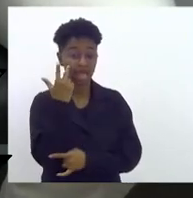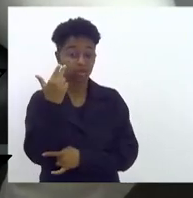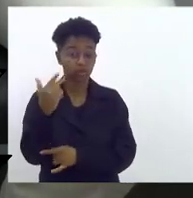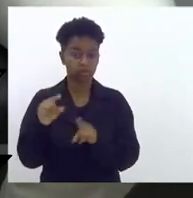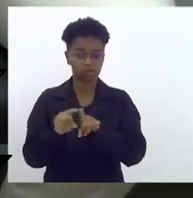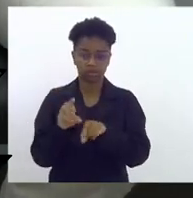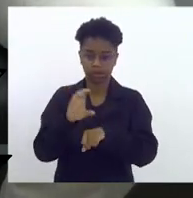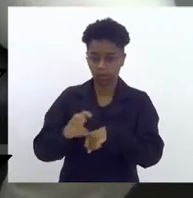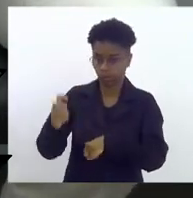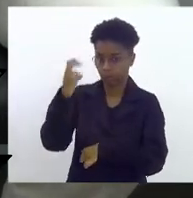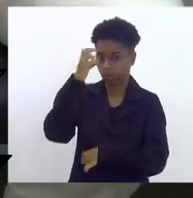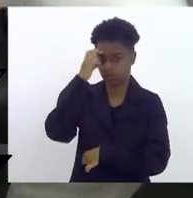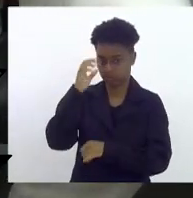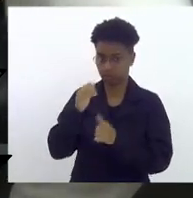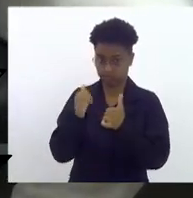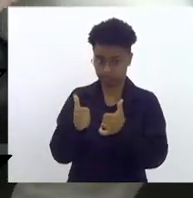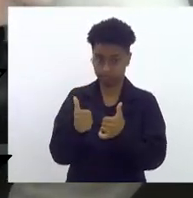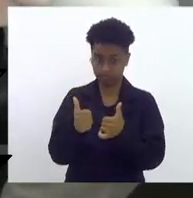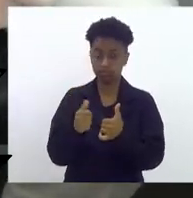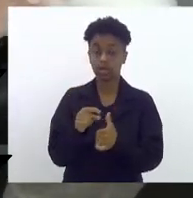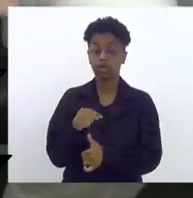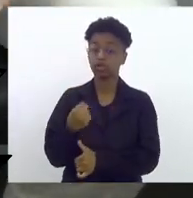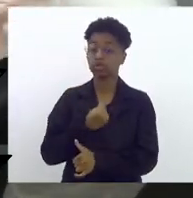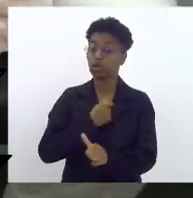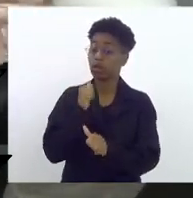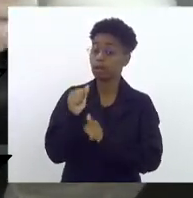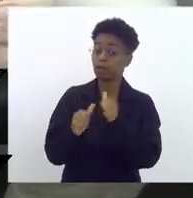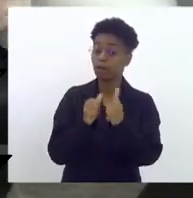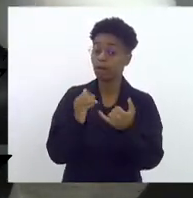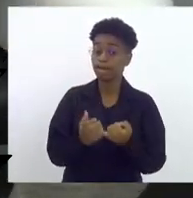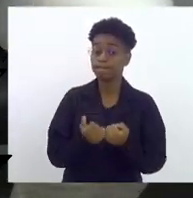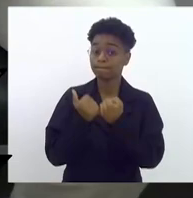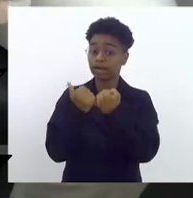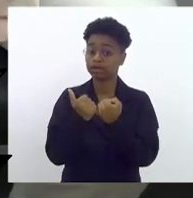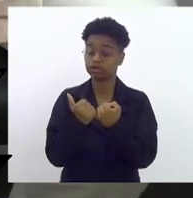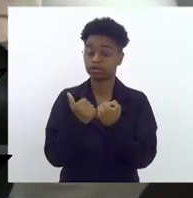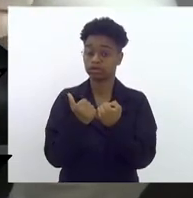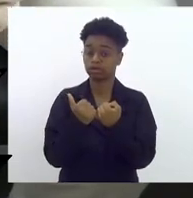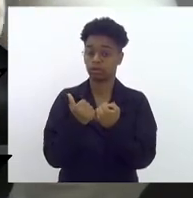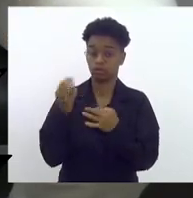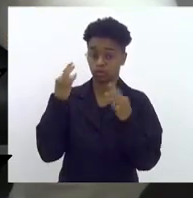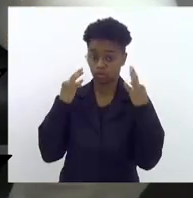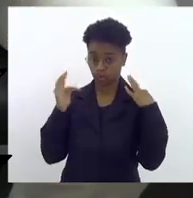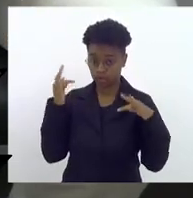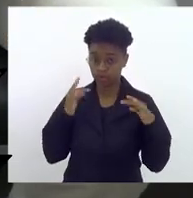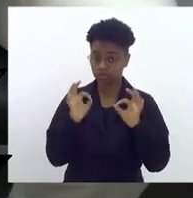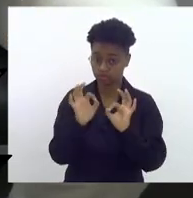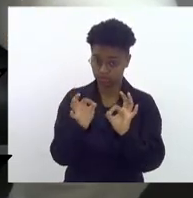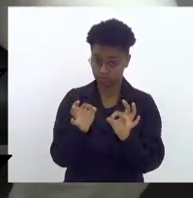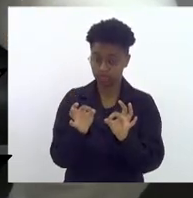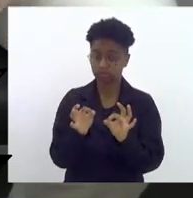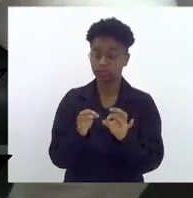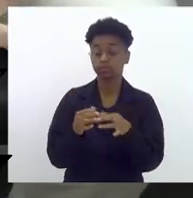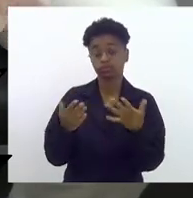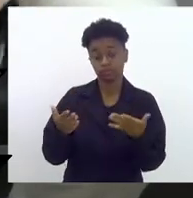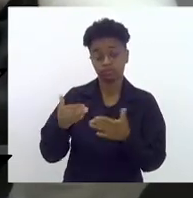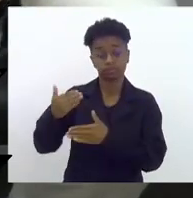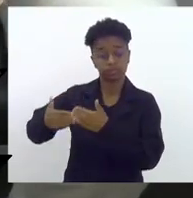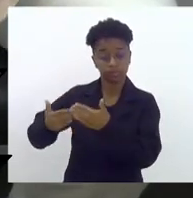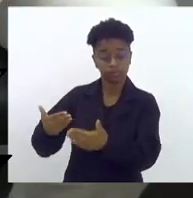culturais a gente trocou ali patrimônio turístico E por